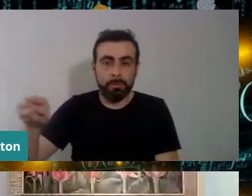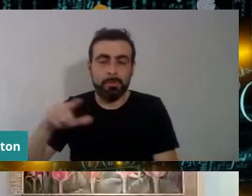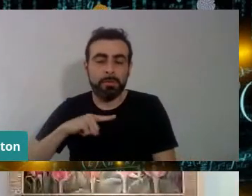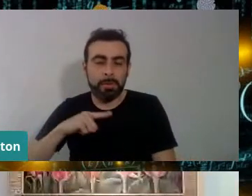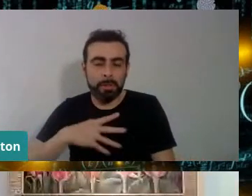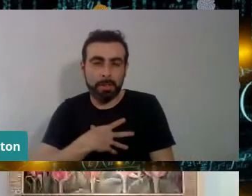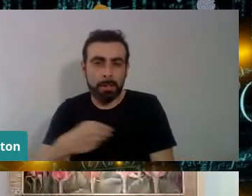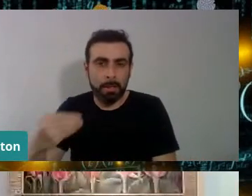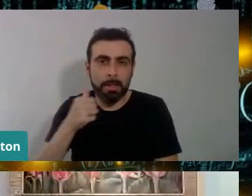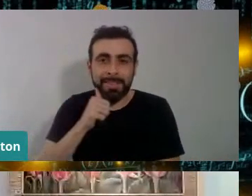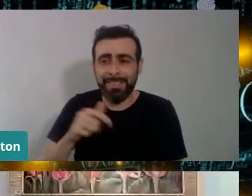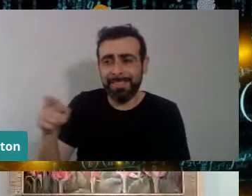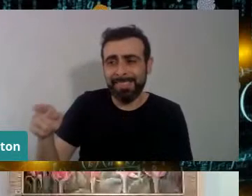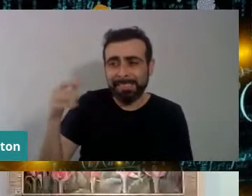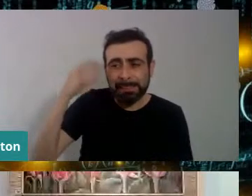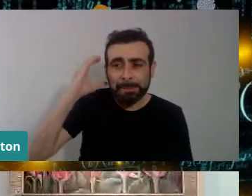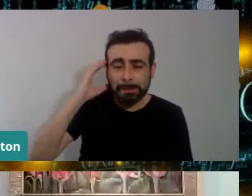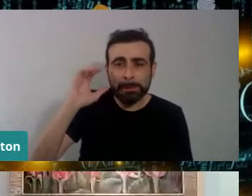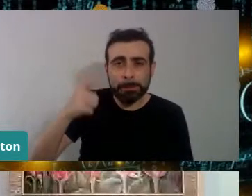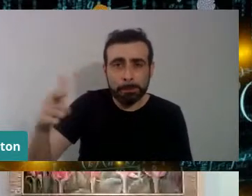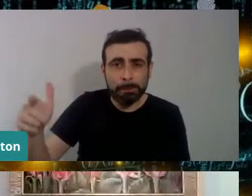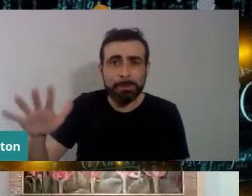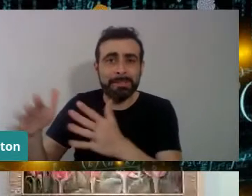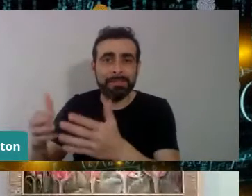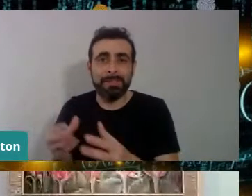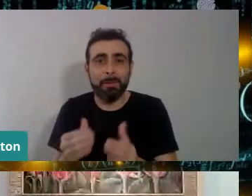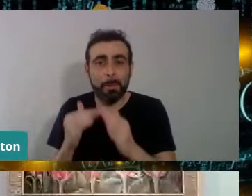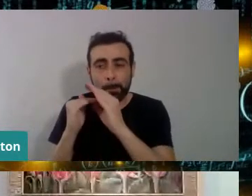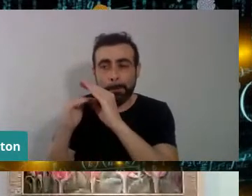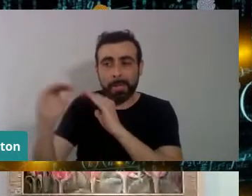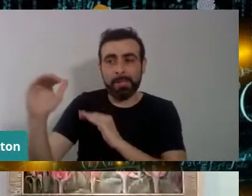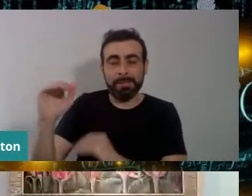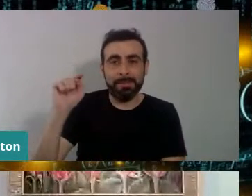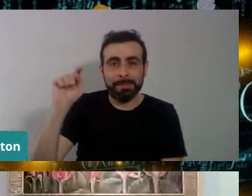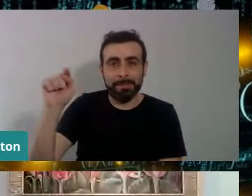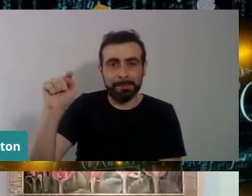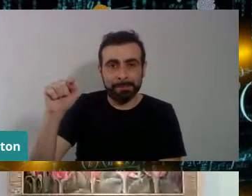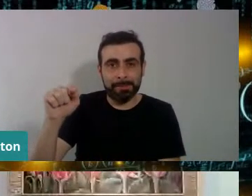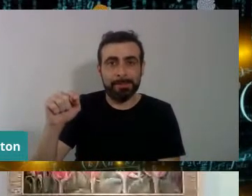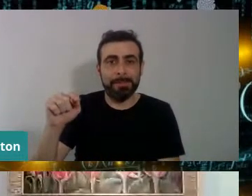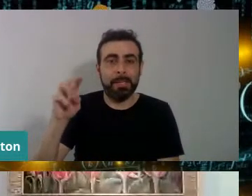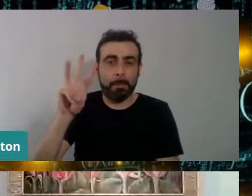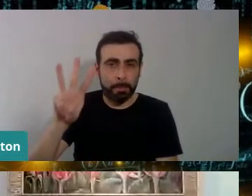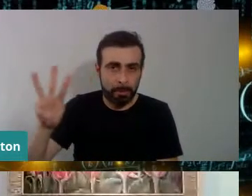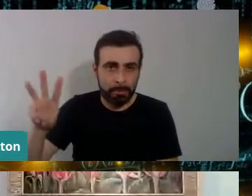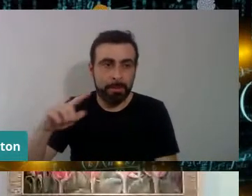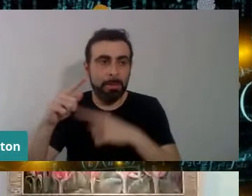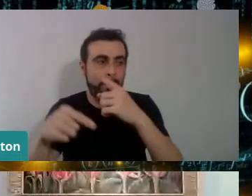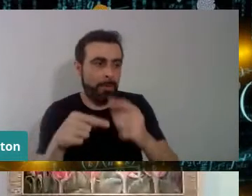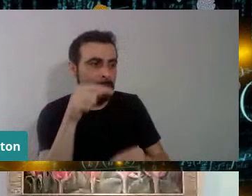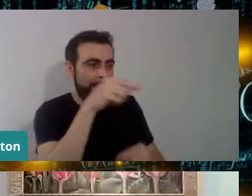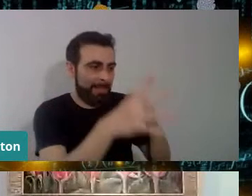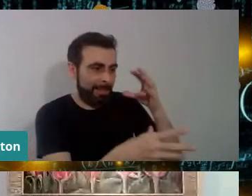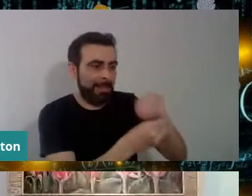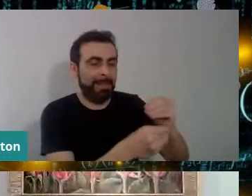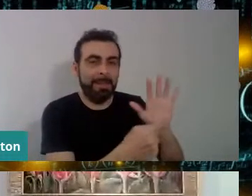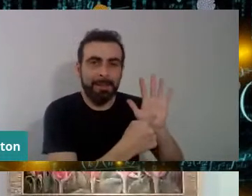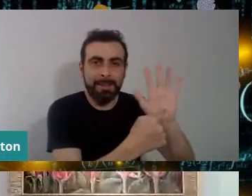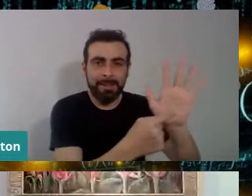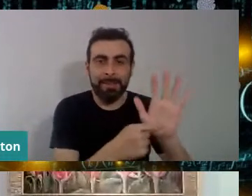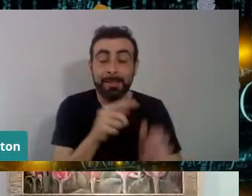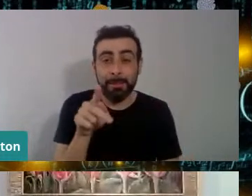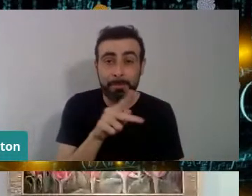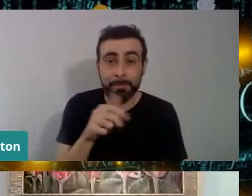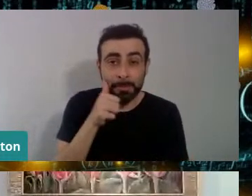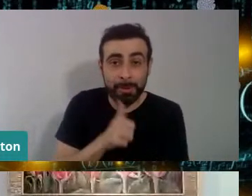ela não tem celular, e tem que passar por e-mail. Daqui a pouco ela entra aí também, eu acho. Ah, que bom, coisa boa. Ela está